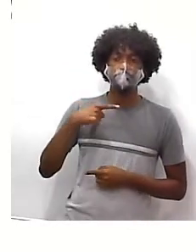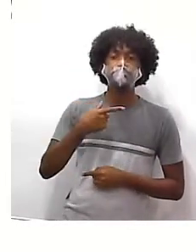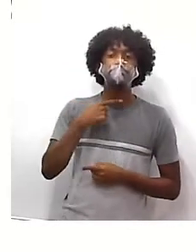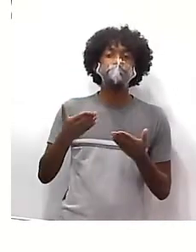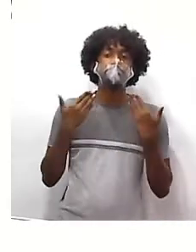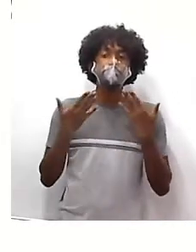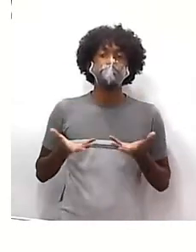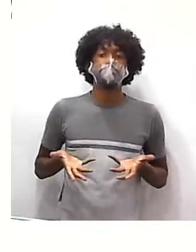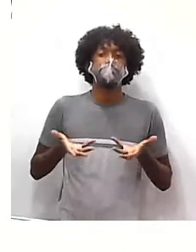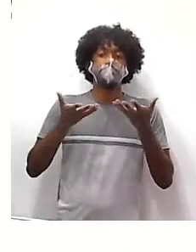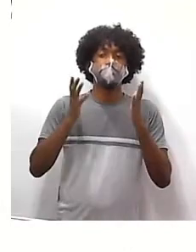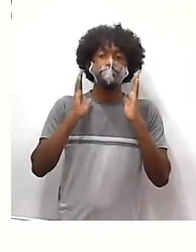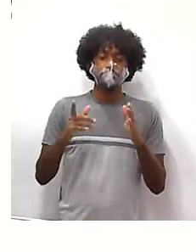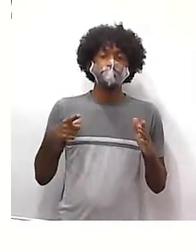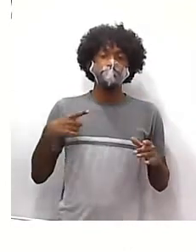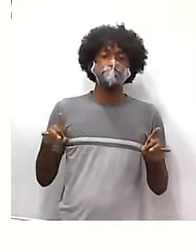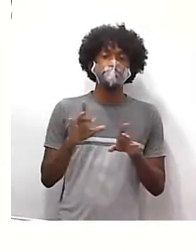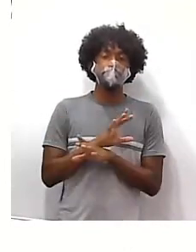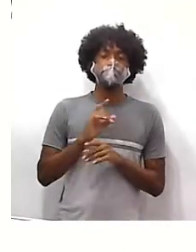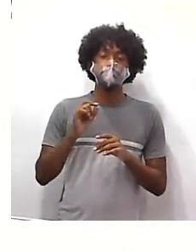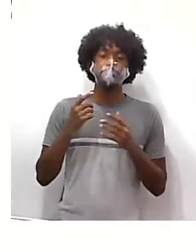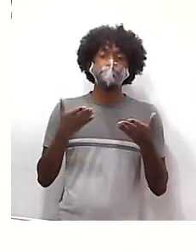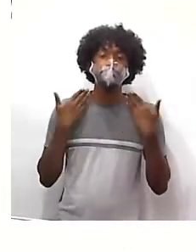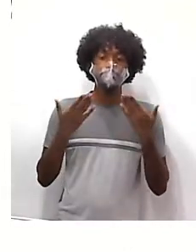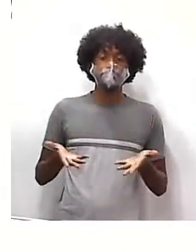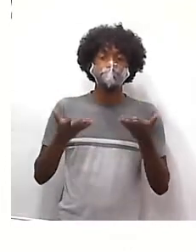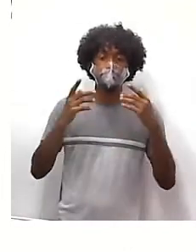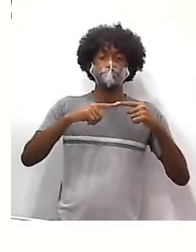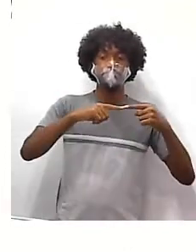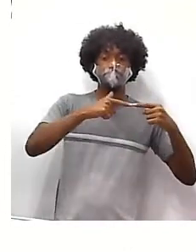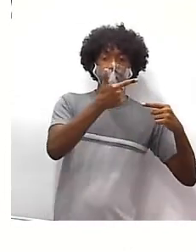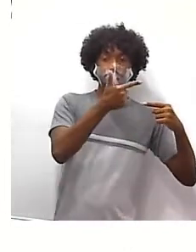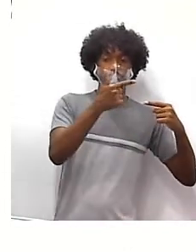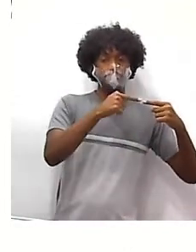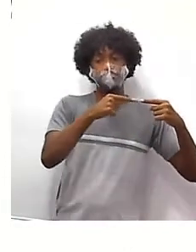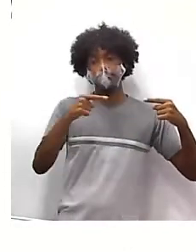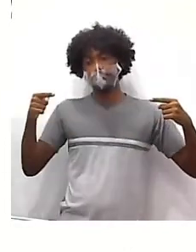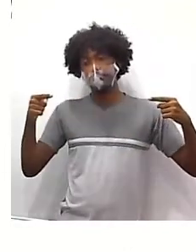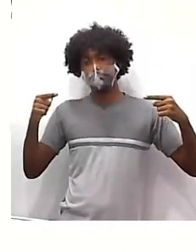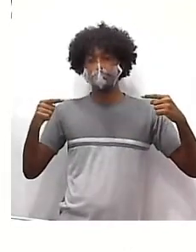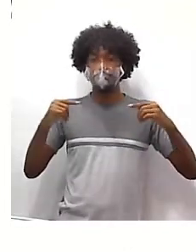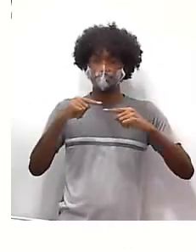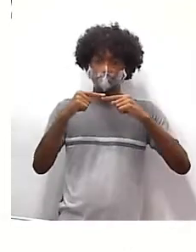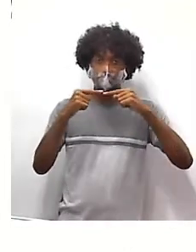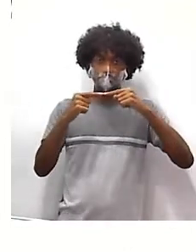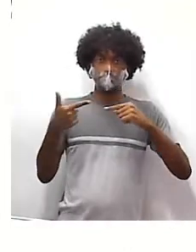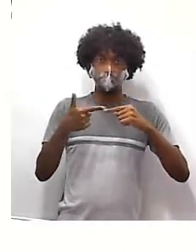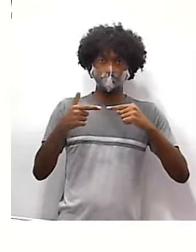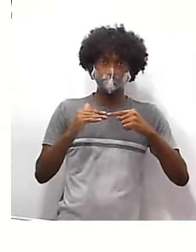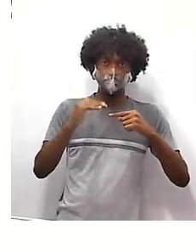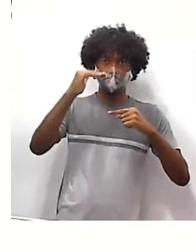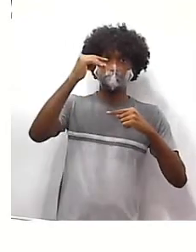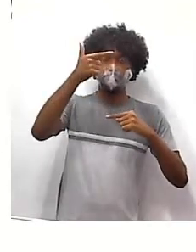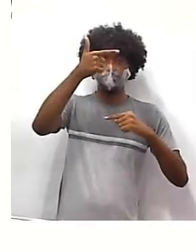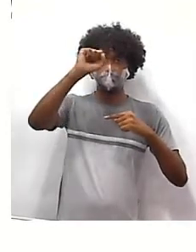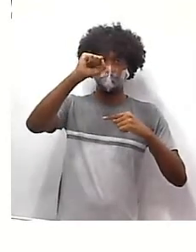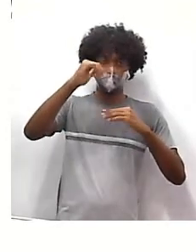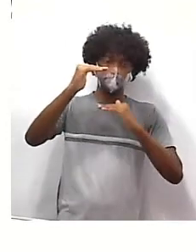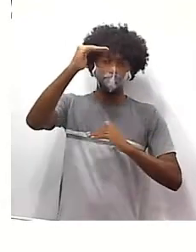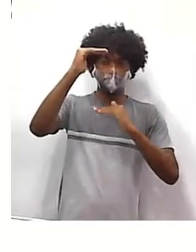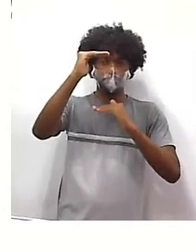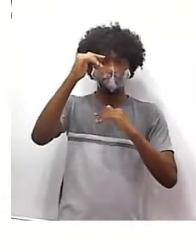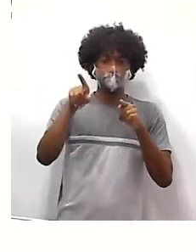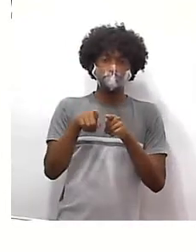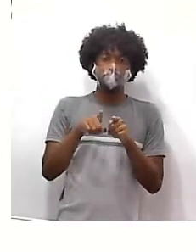temperaturas. Então, essas temperaturas elas variam entre 22 e 28 graus Celsius e a umidade do ar ela pode passar